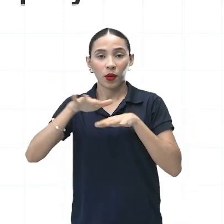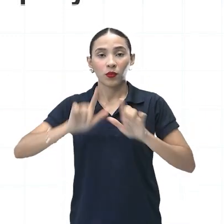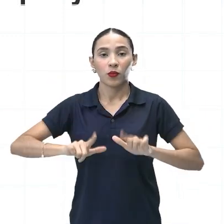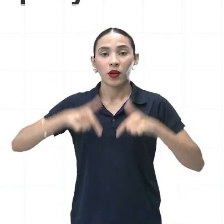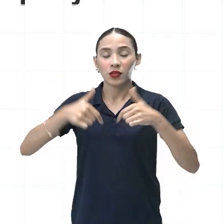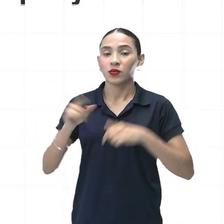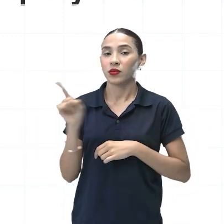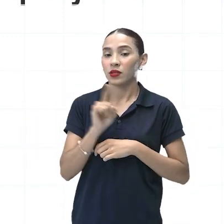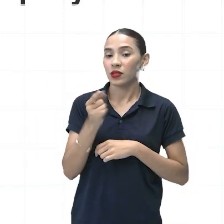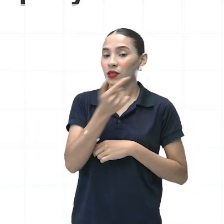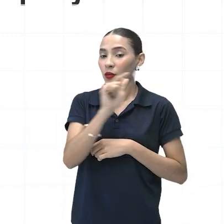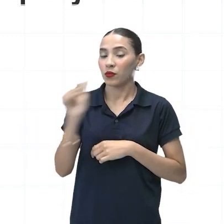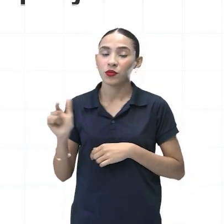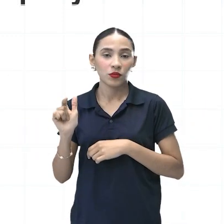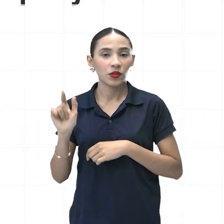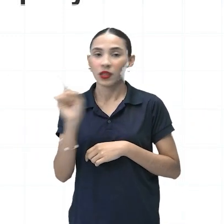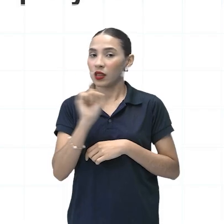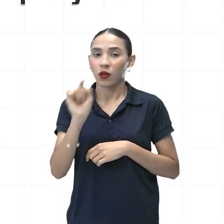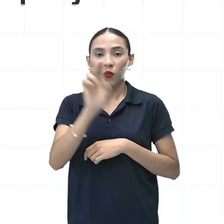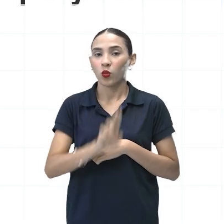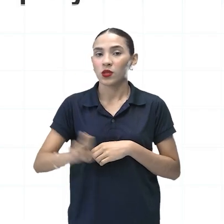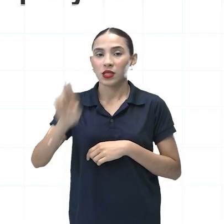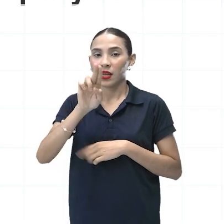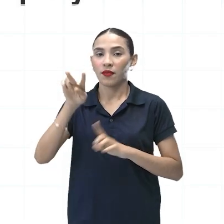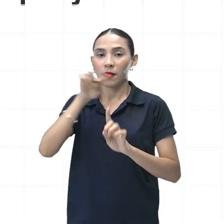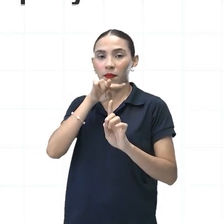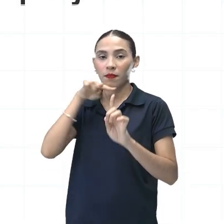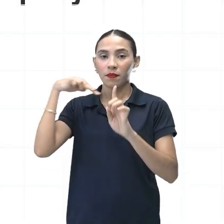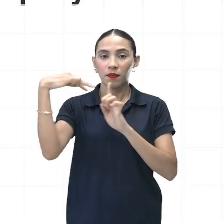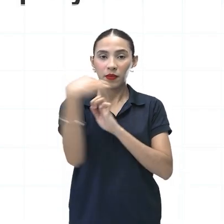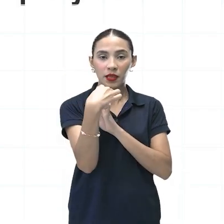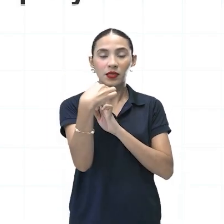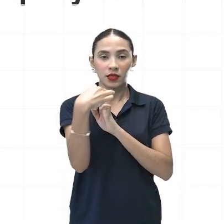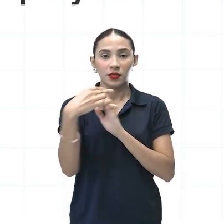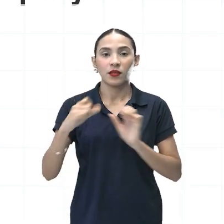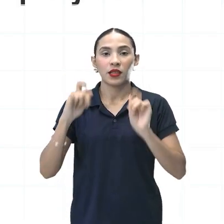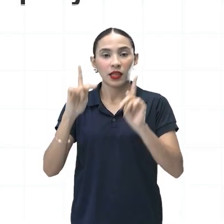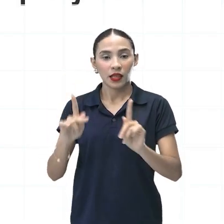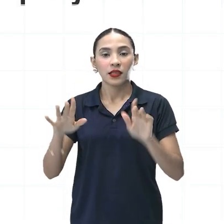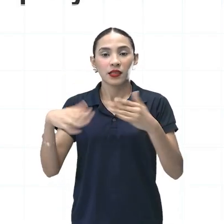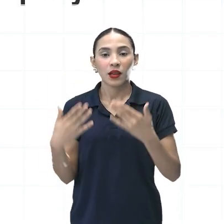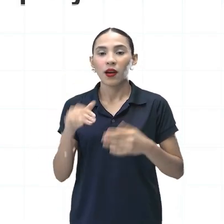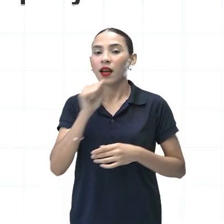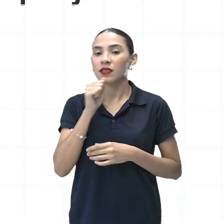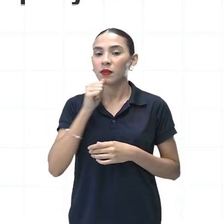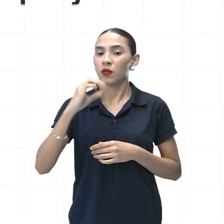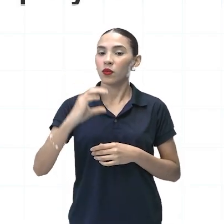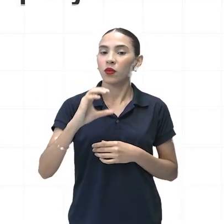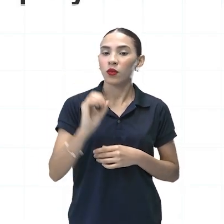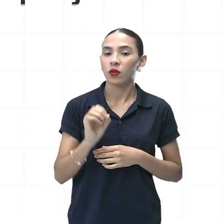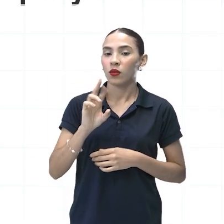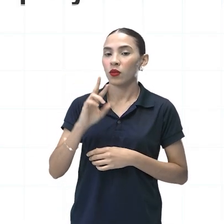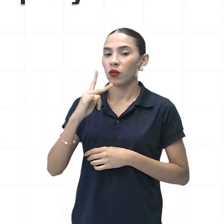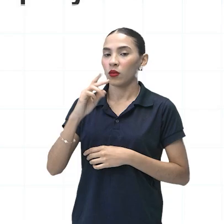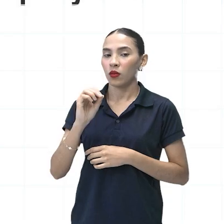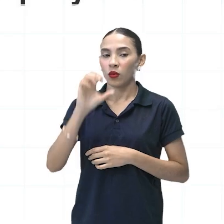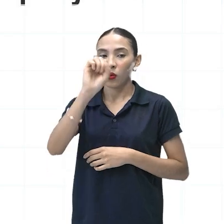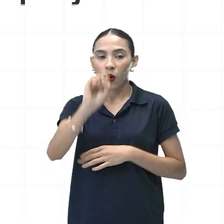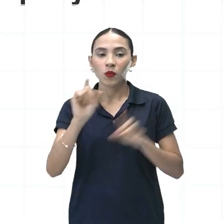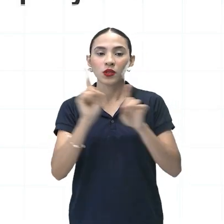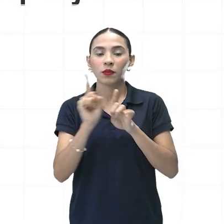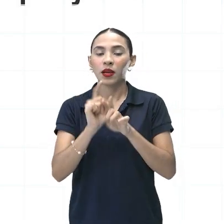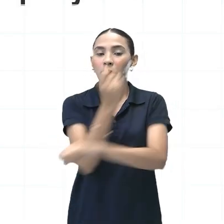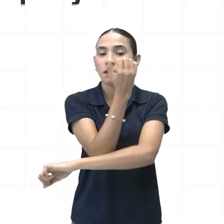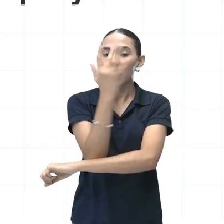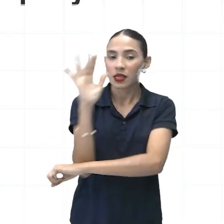ele não utilizava perspectiva, certo? Nele, corpos, paisagens, sobretudo objetos como